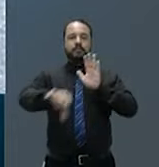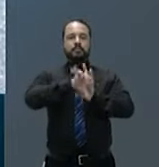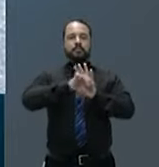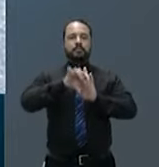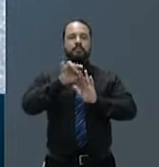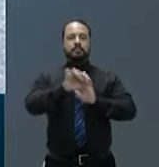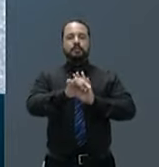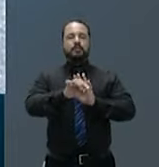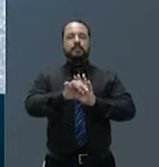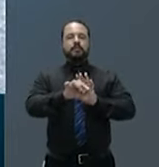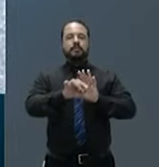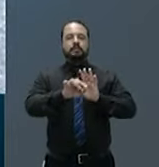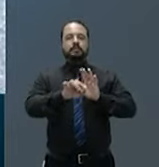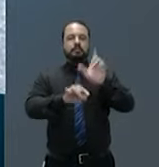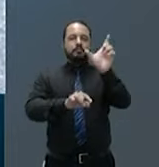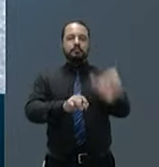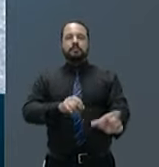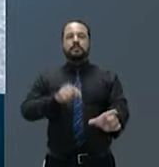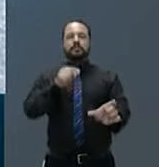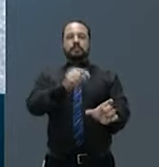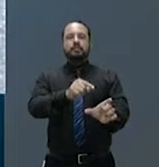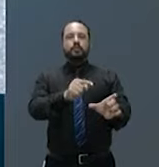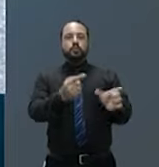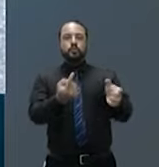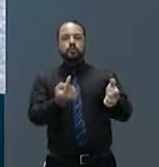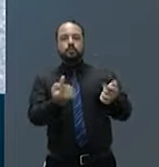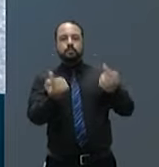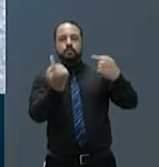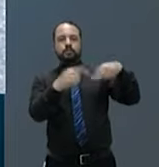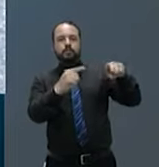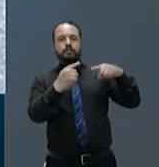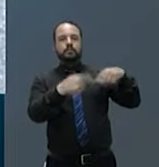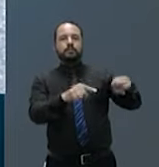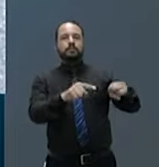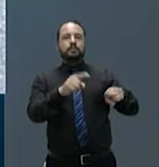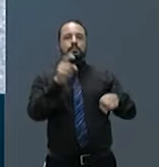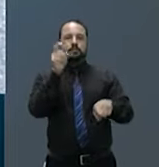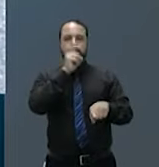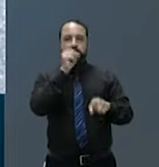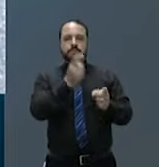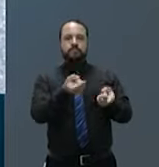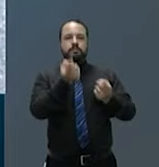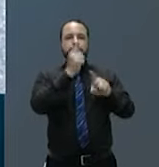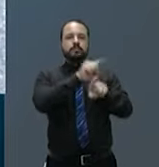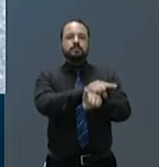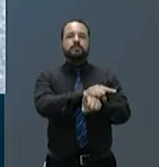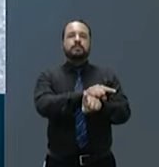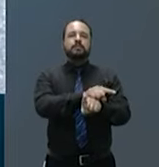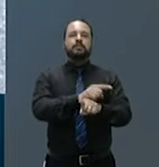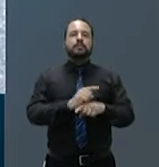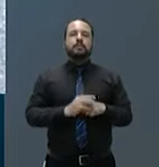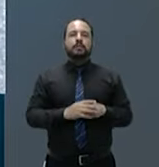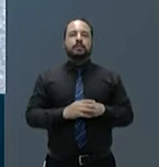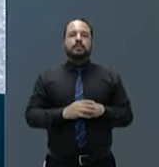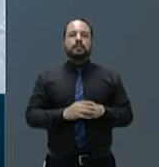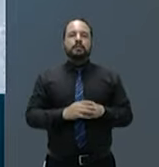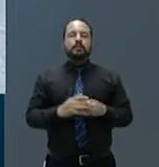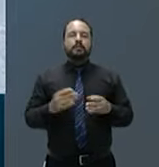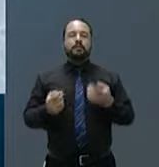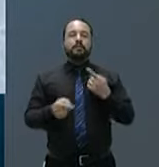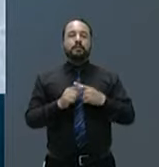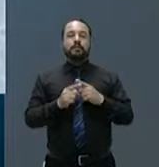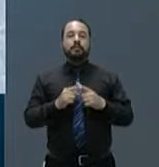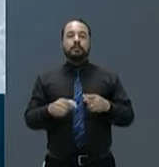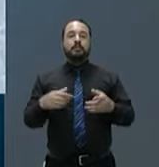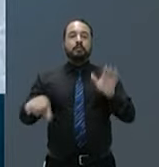ao querulado, entendo que inepta é a inicial. Isso porque o crime de